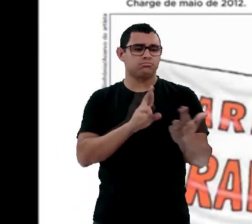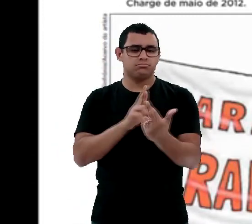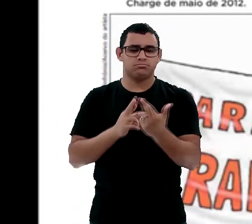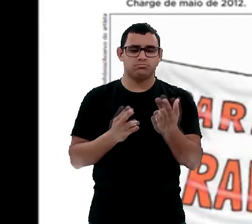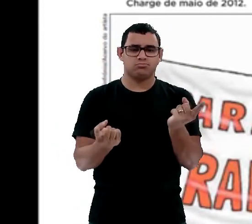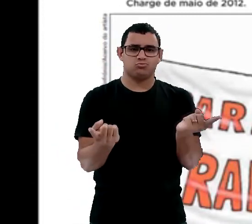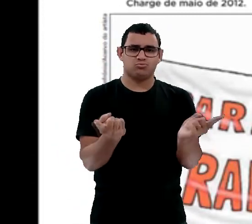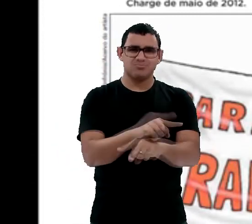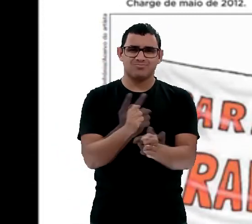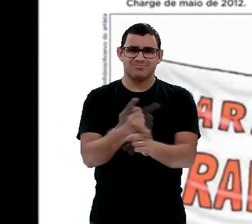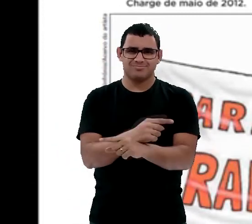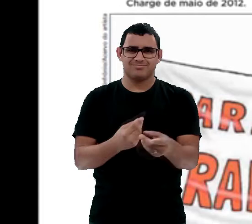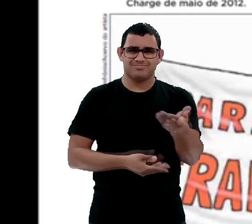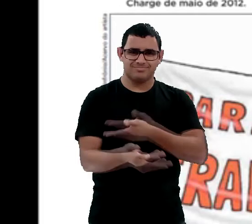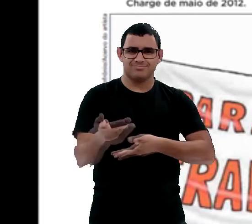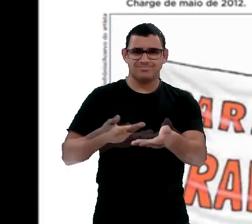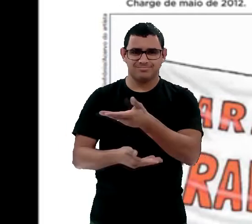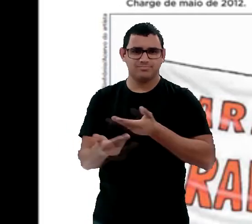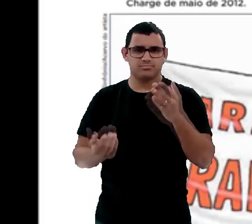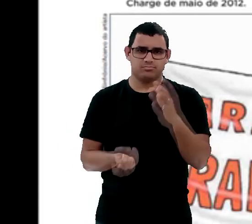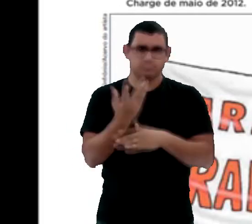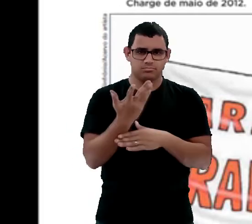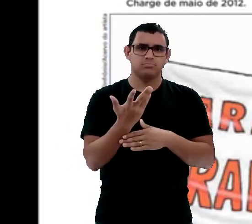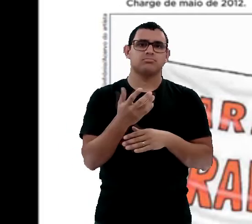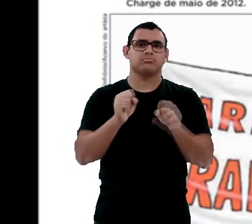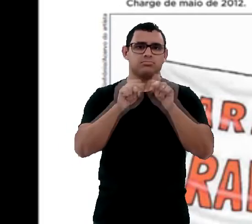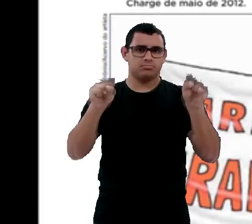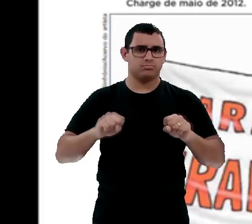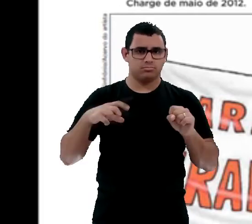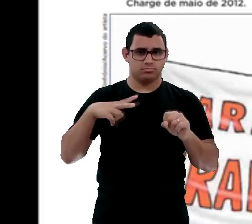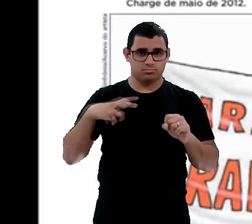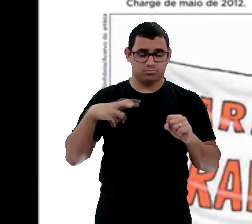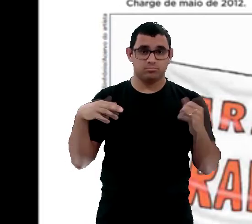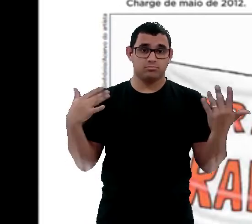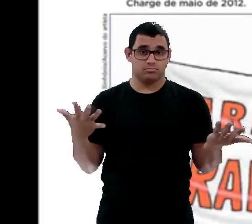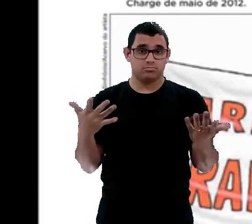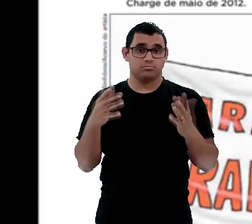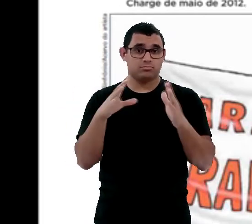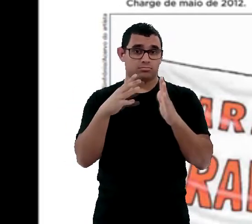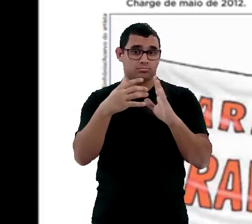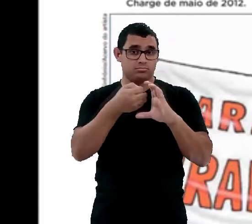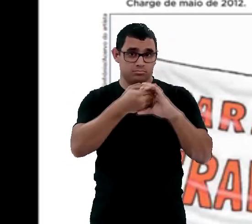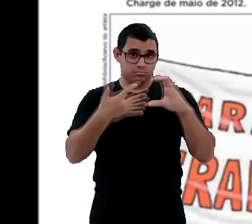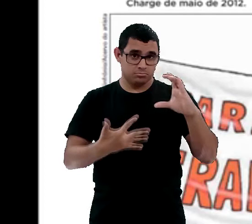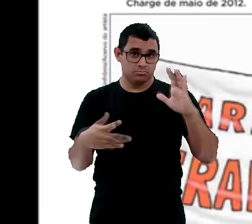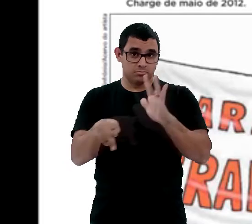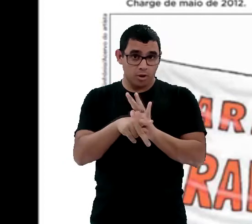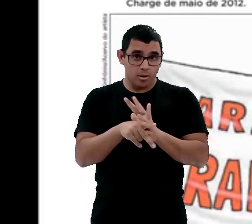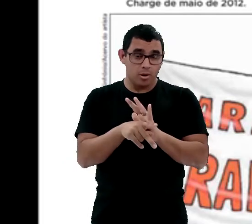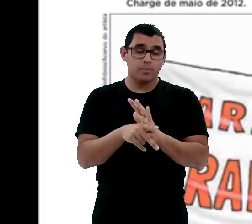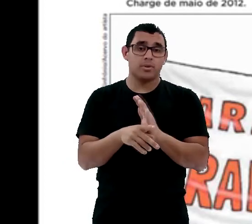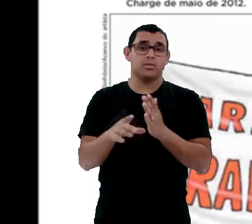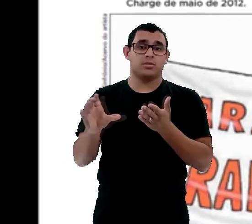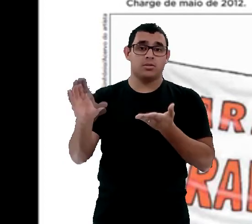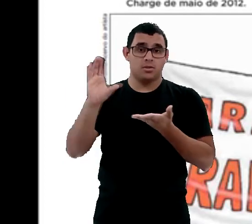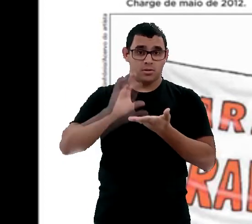mercado, da moeda, do dinheiro, das relações de troca em geral, para que o capitalismo se constituísse como sistema particular.